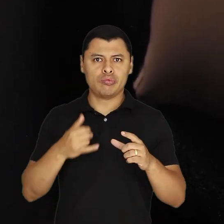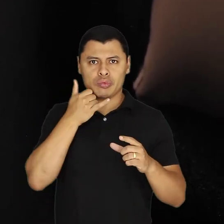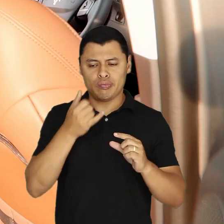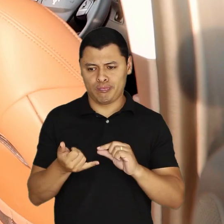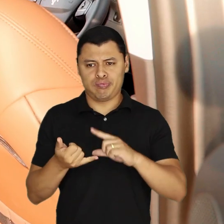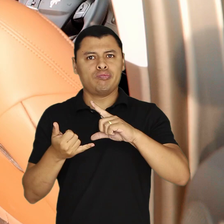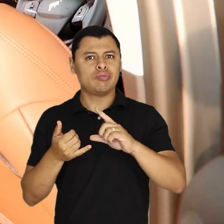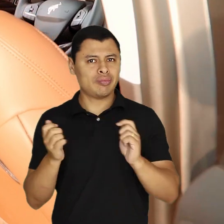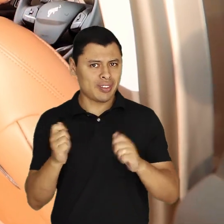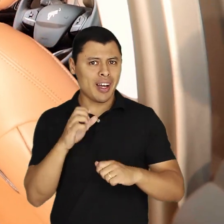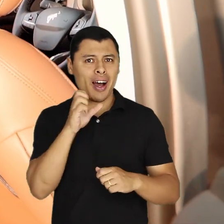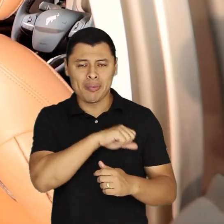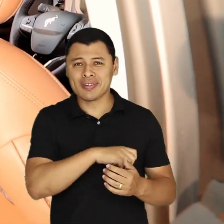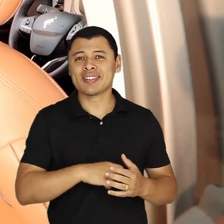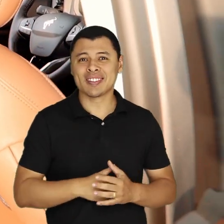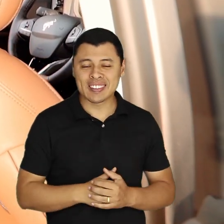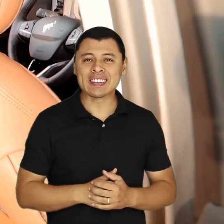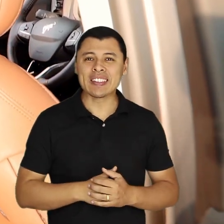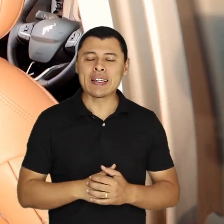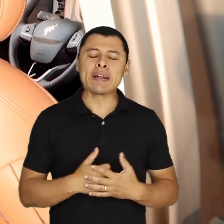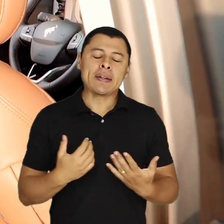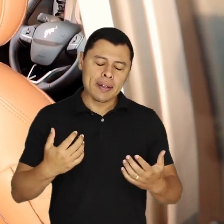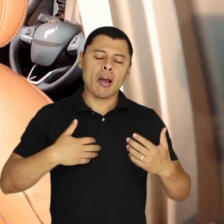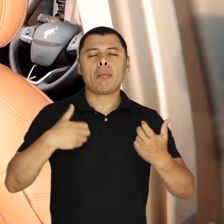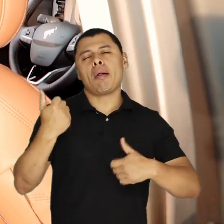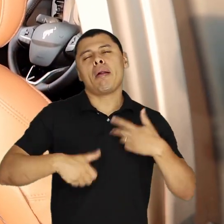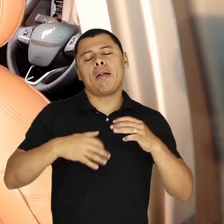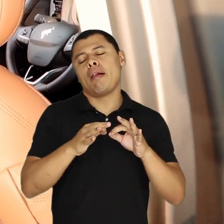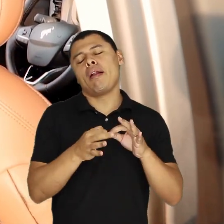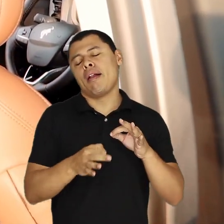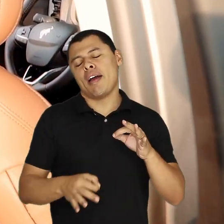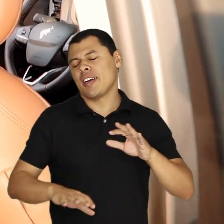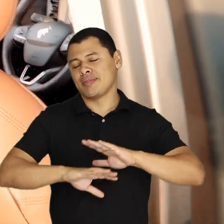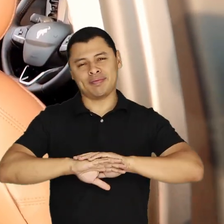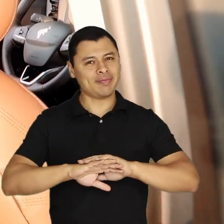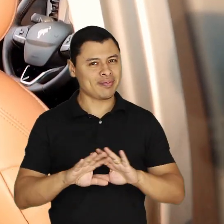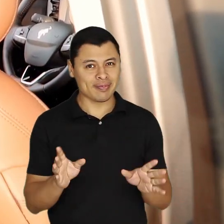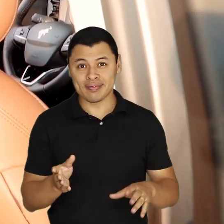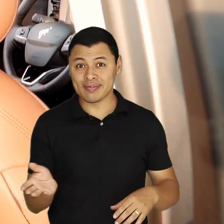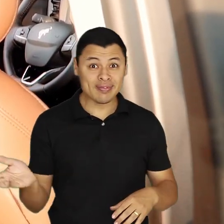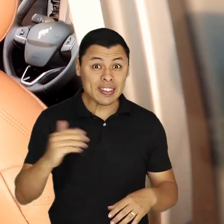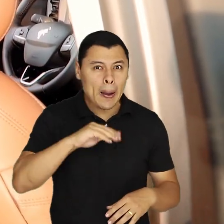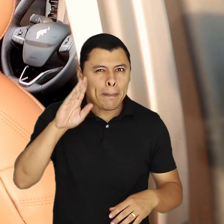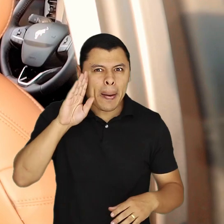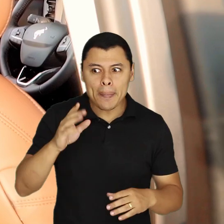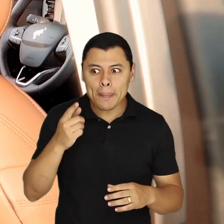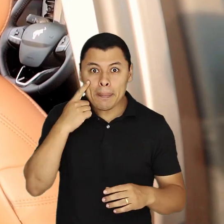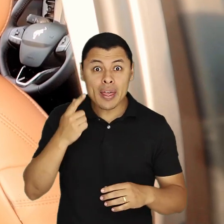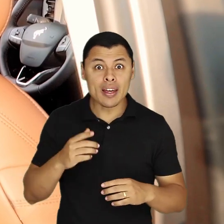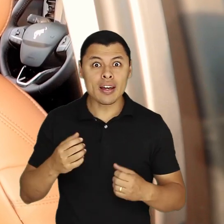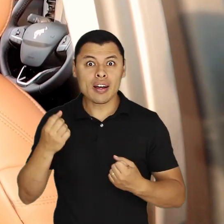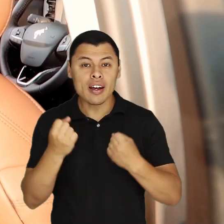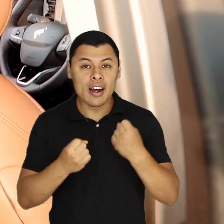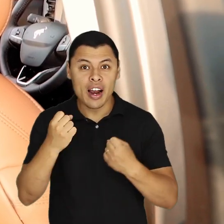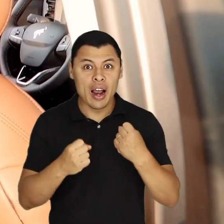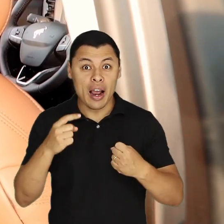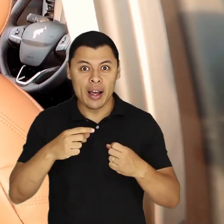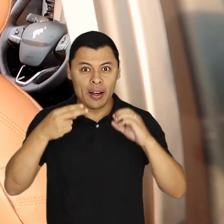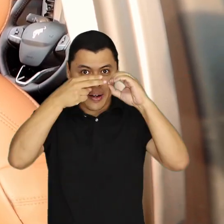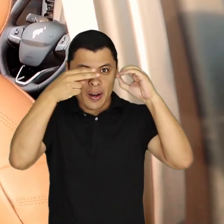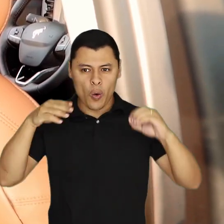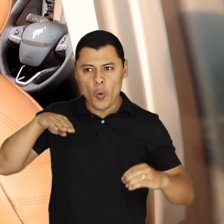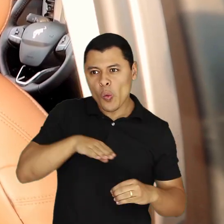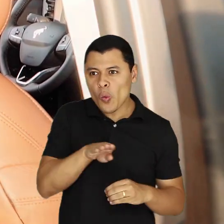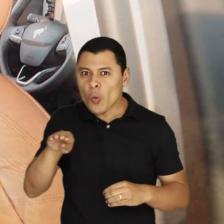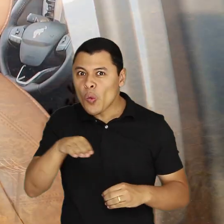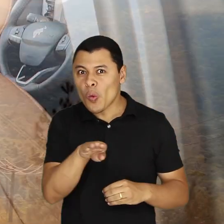celular, usa essa saída sem dó. Falei bastante, mas vamos para a hora principal, né? Vamos descobrir então do que é feito